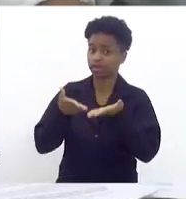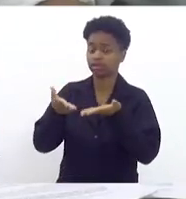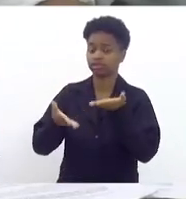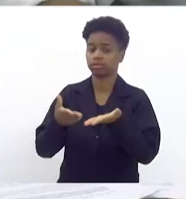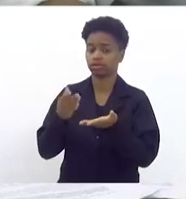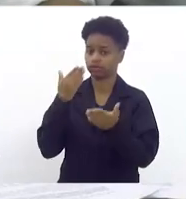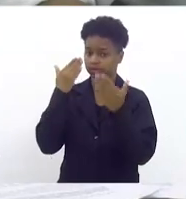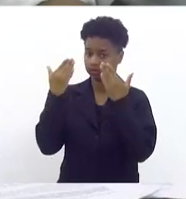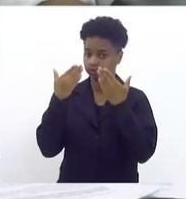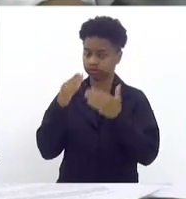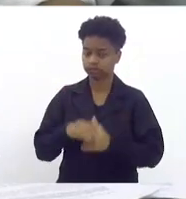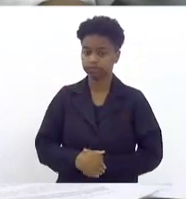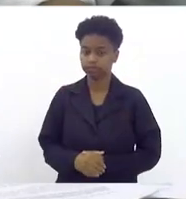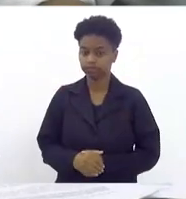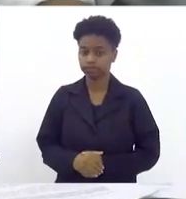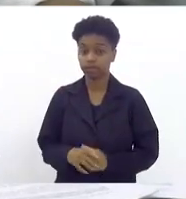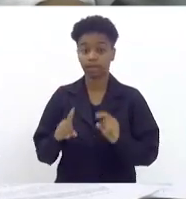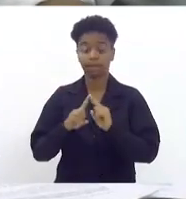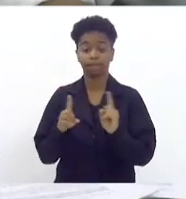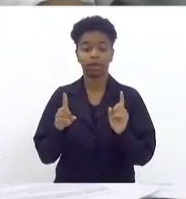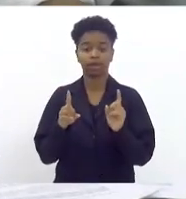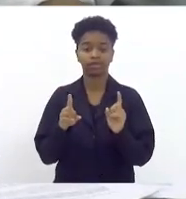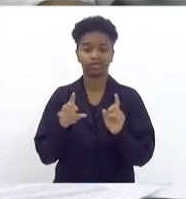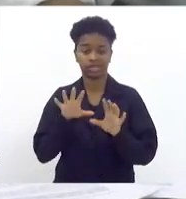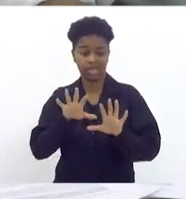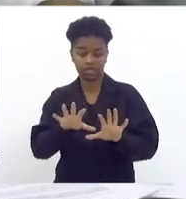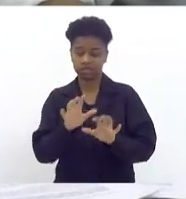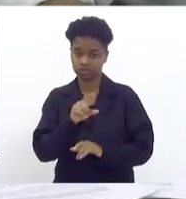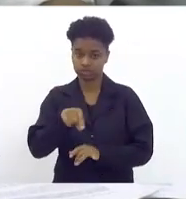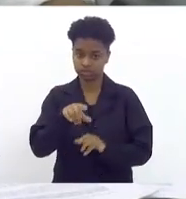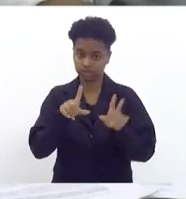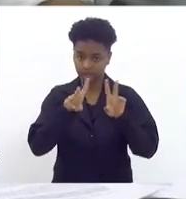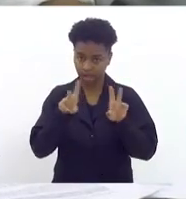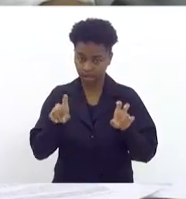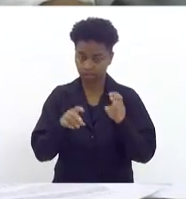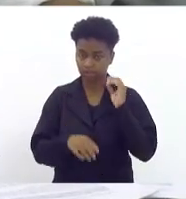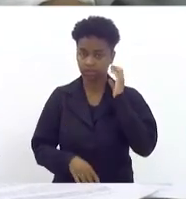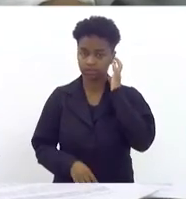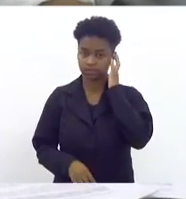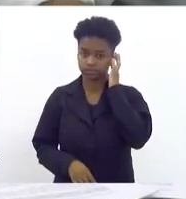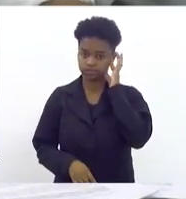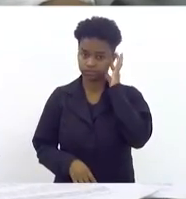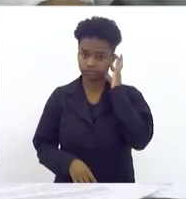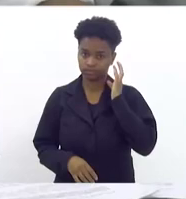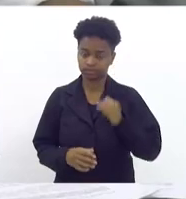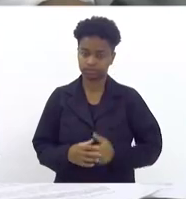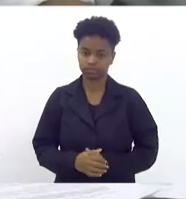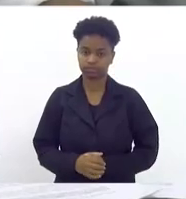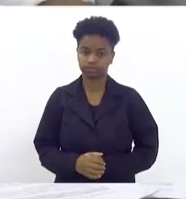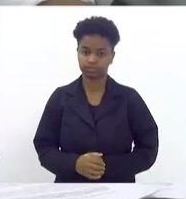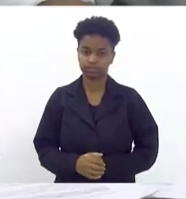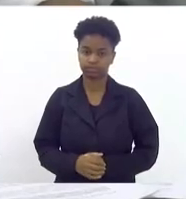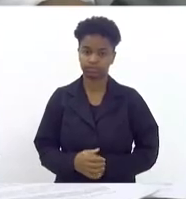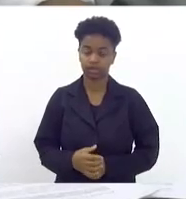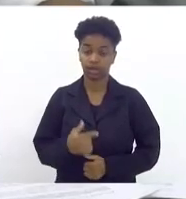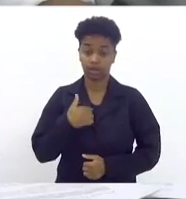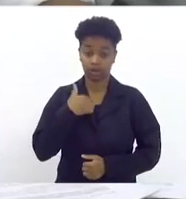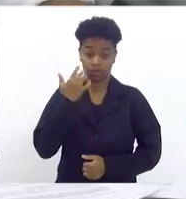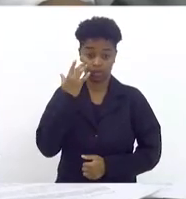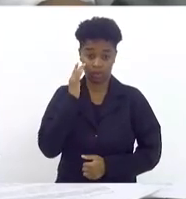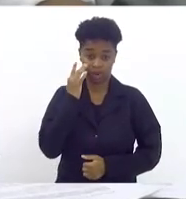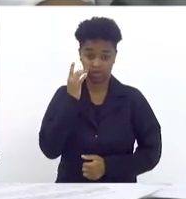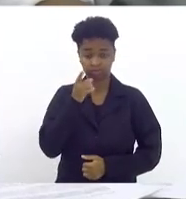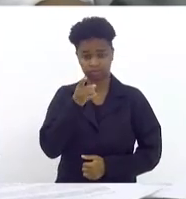psicológico. Agora, sobre a questão em si, eu acho que, levando em conta a